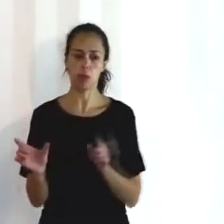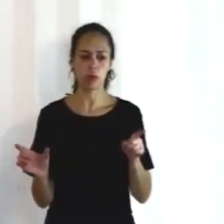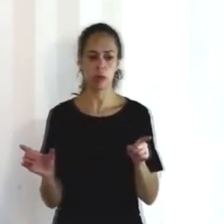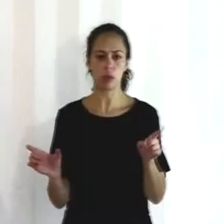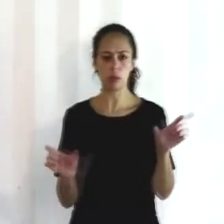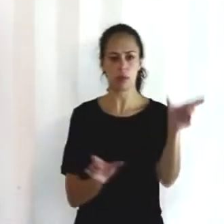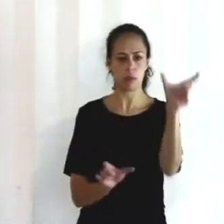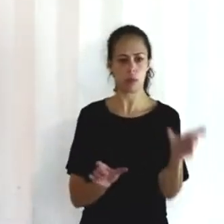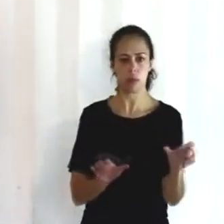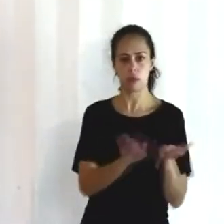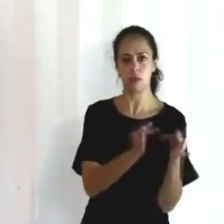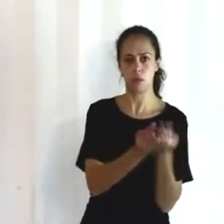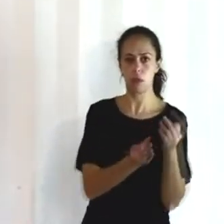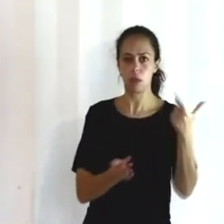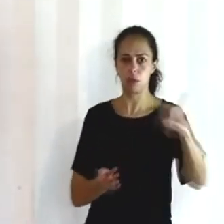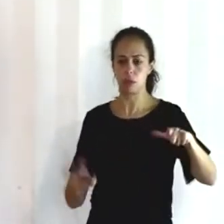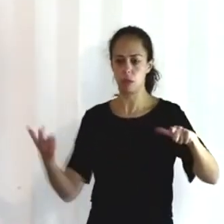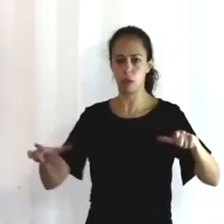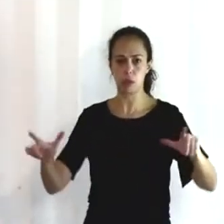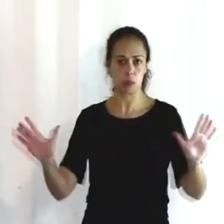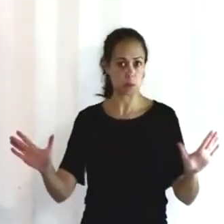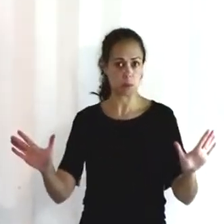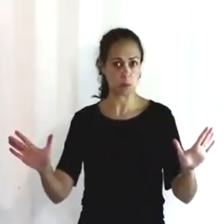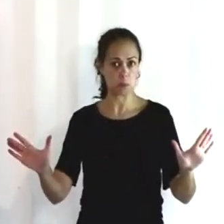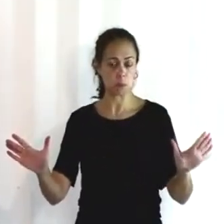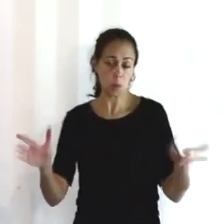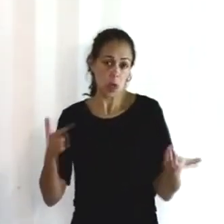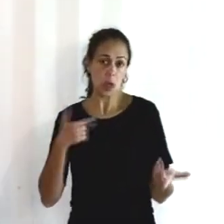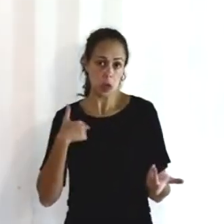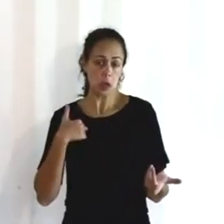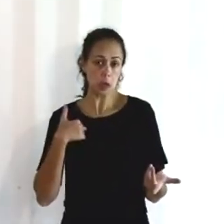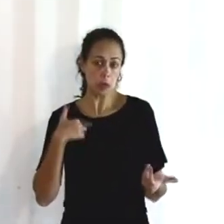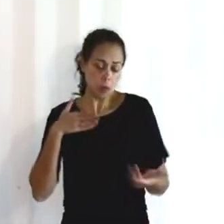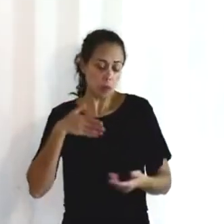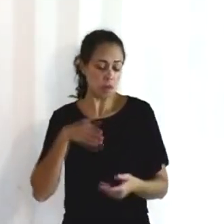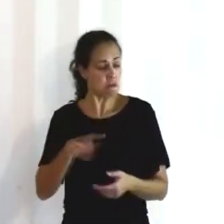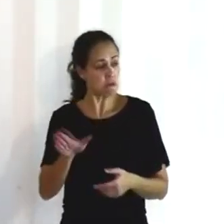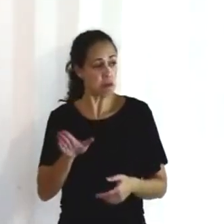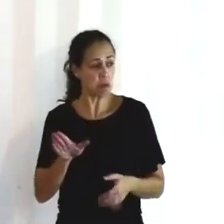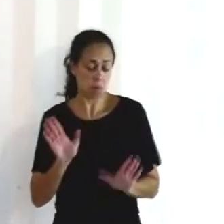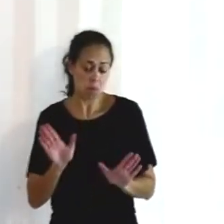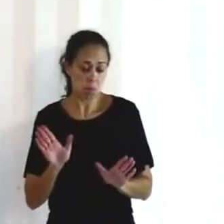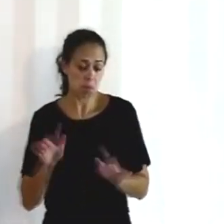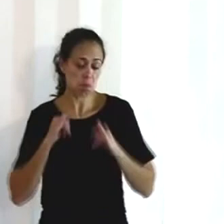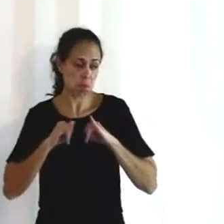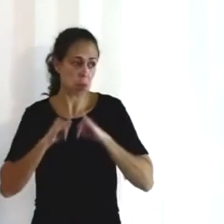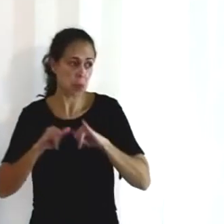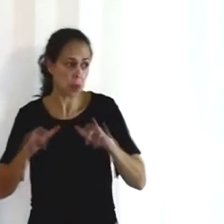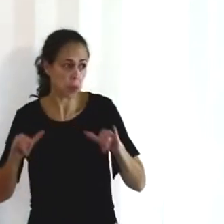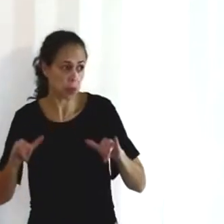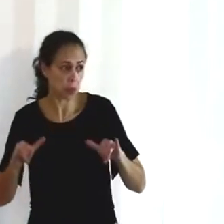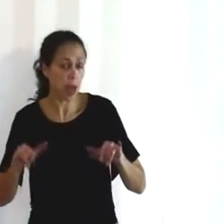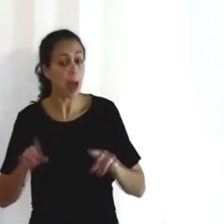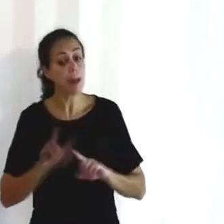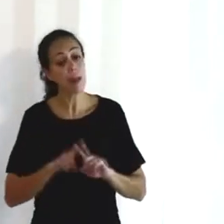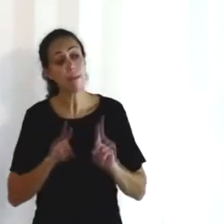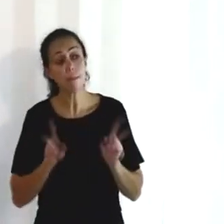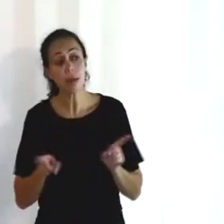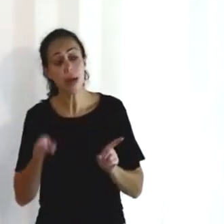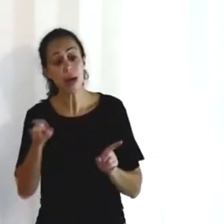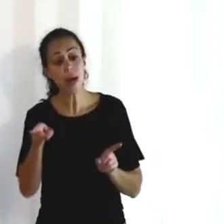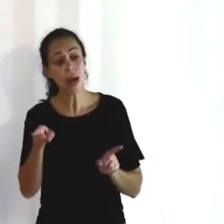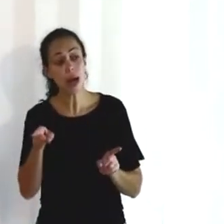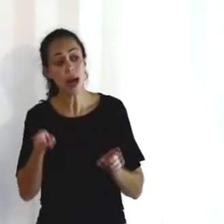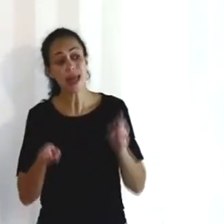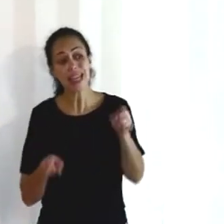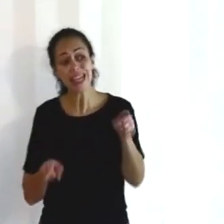pregador. Mas como o conselho julgou que eu deveria ser o pregador, aquela família inteira não foi à igreja.